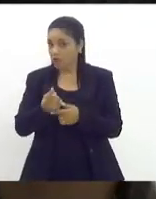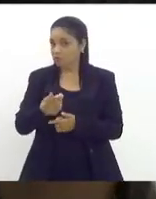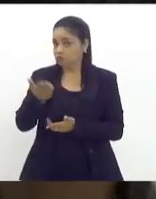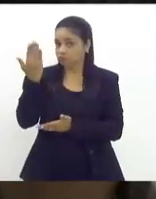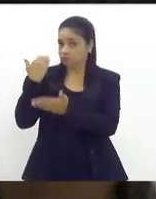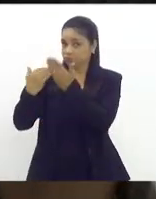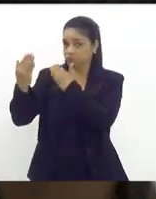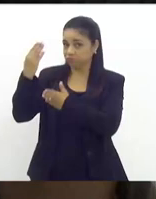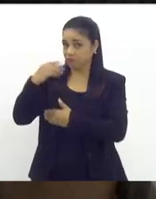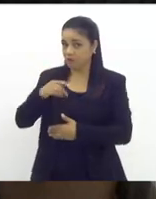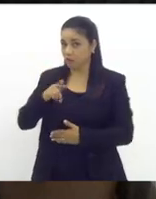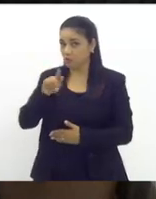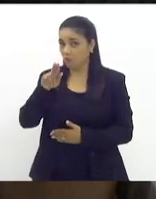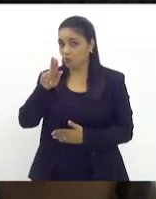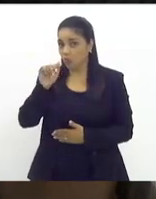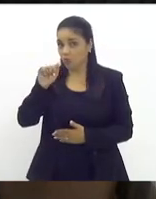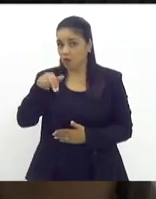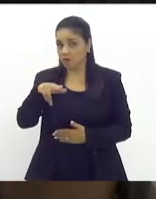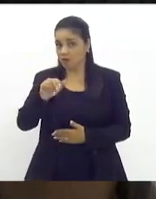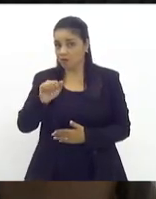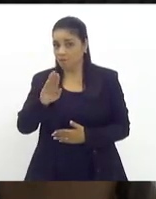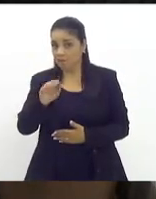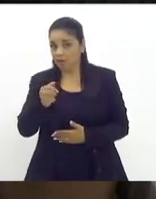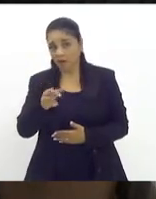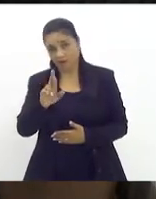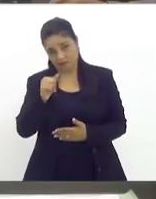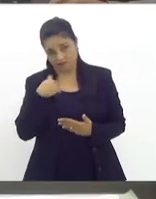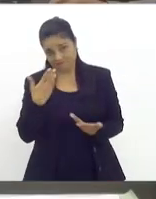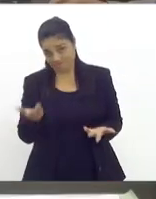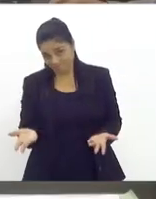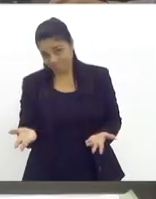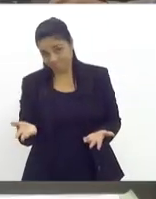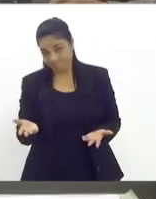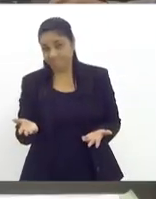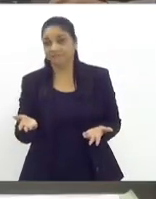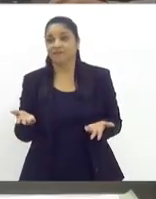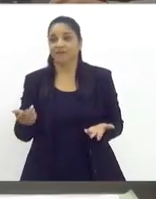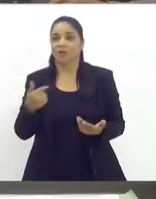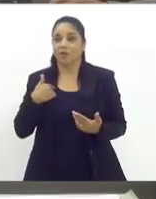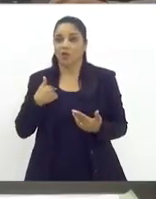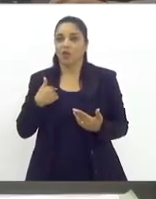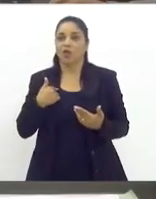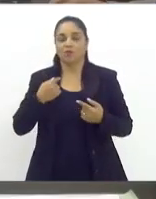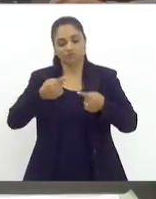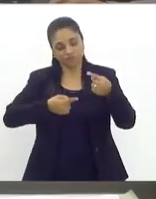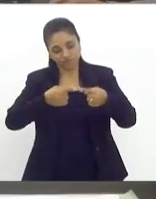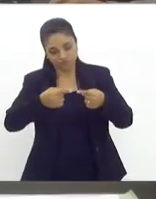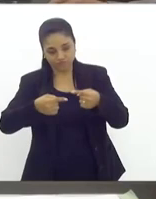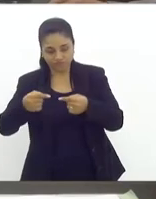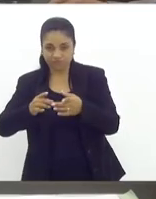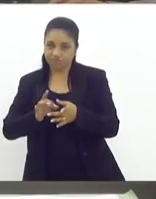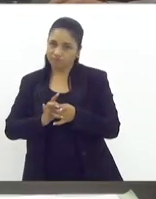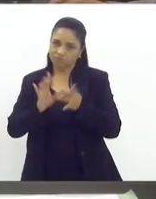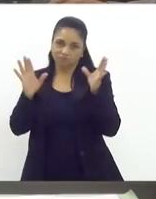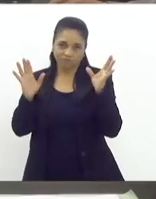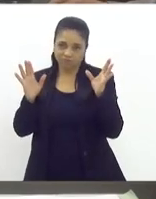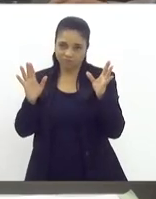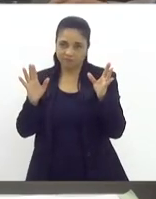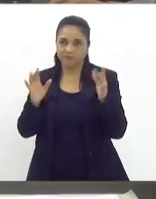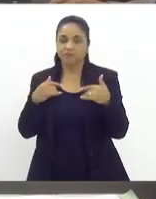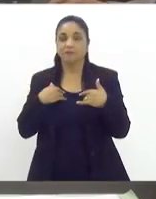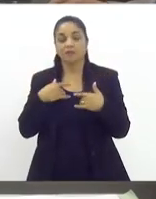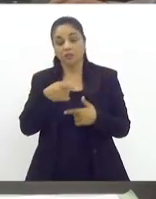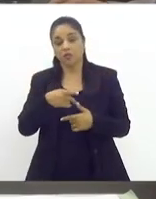Guanabara. É isso. E, deputado Serafini, me coloca à disposição para a gente discutir a questão da... A Universeduc, que é nesse sentido que o deputado Luiz